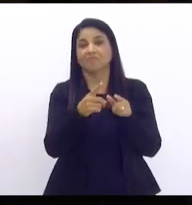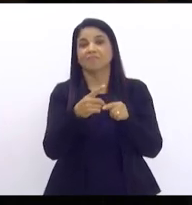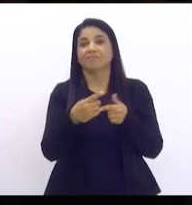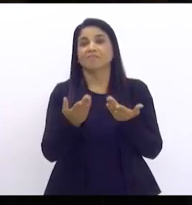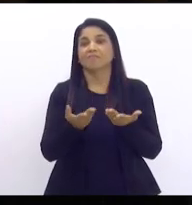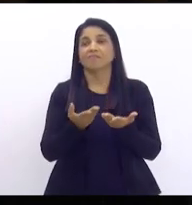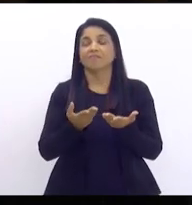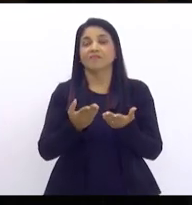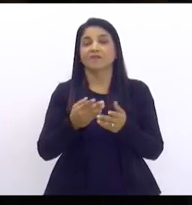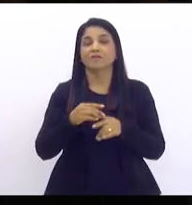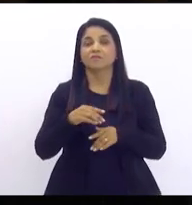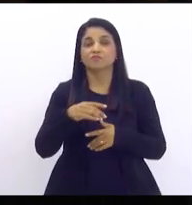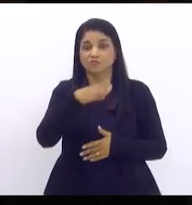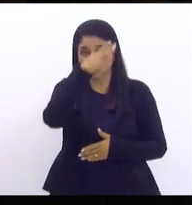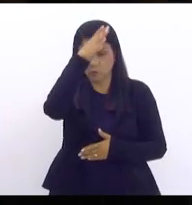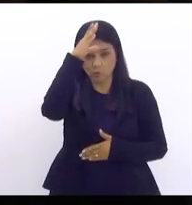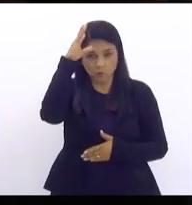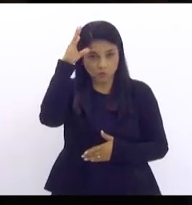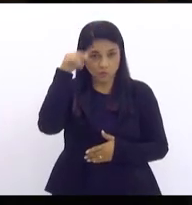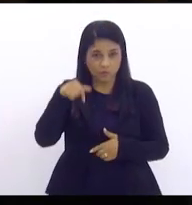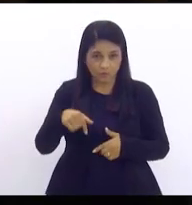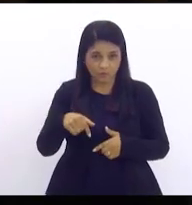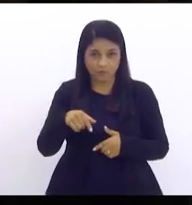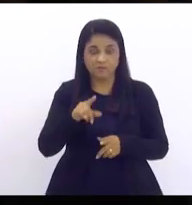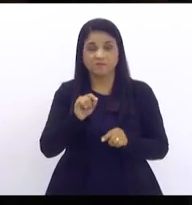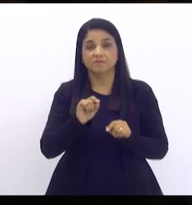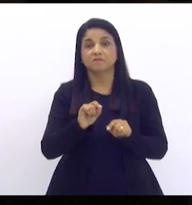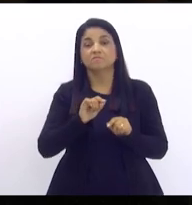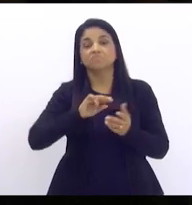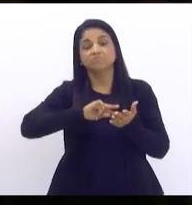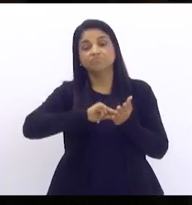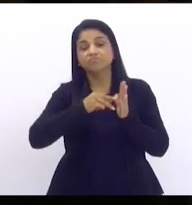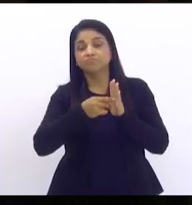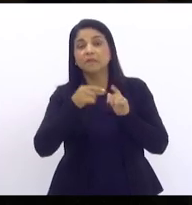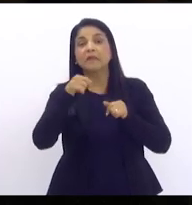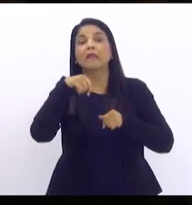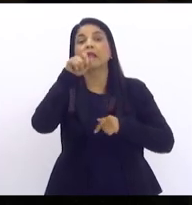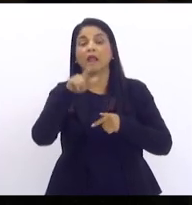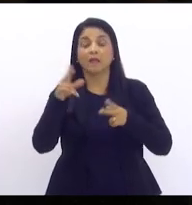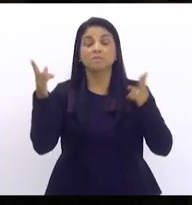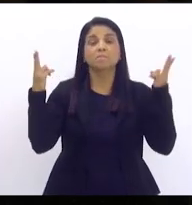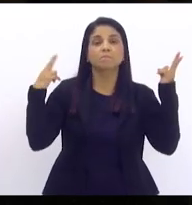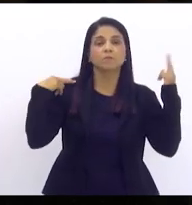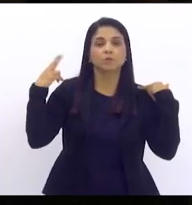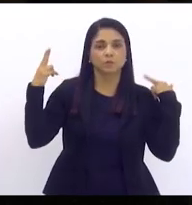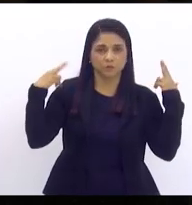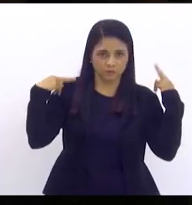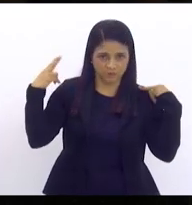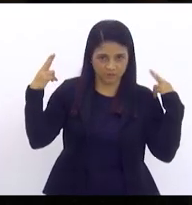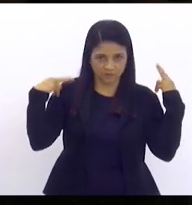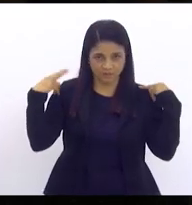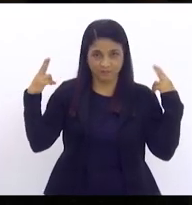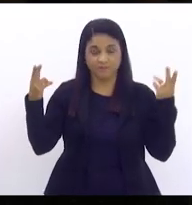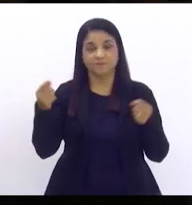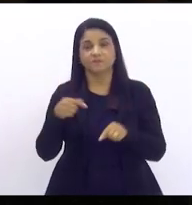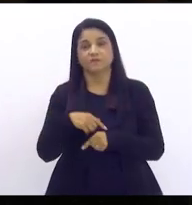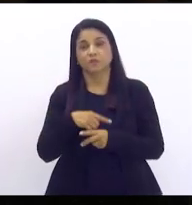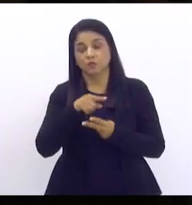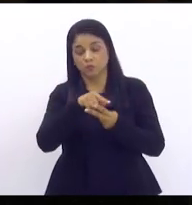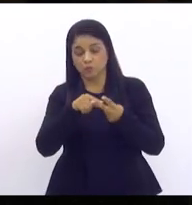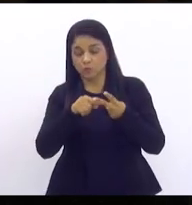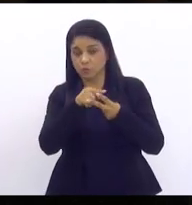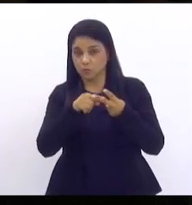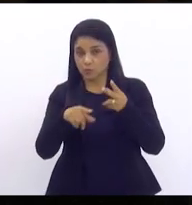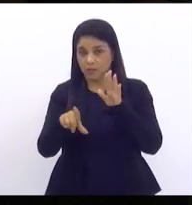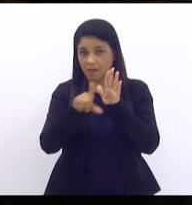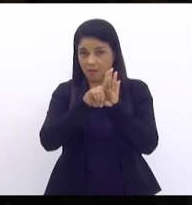DETRAN, que são os nossos motoristas. Falei ontem sobre duas leis de